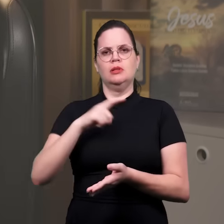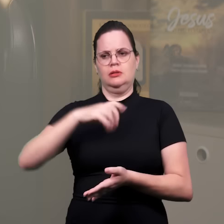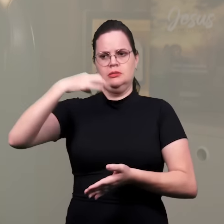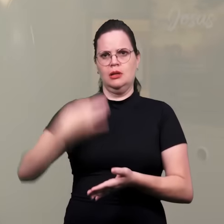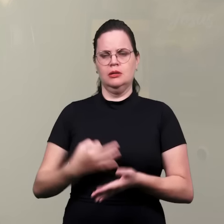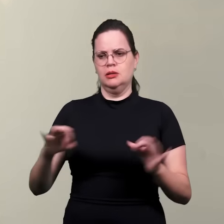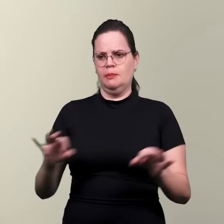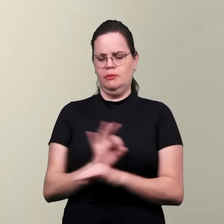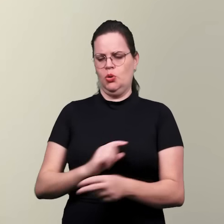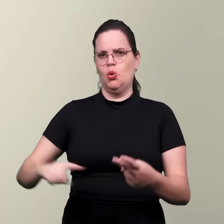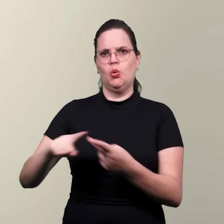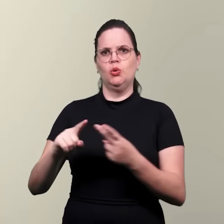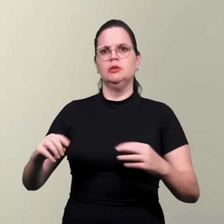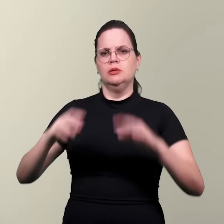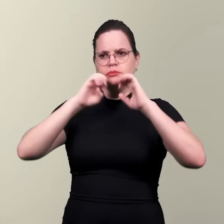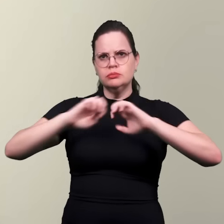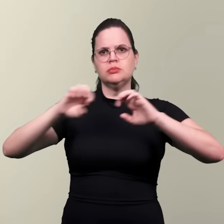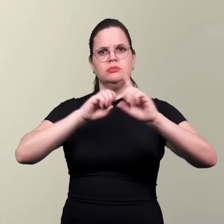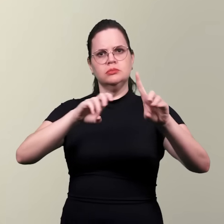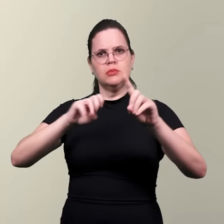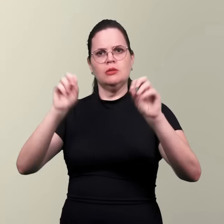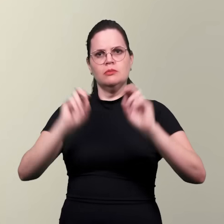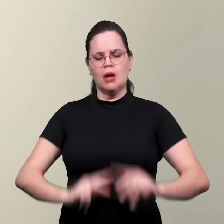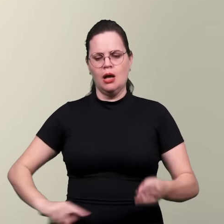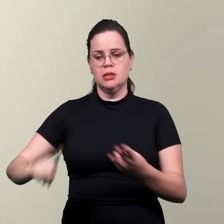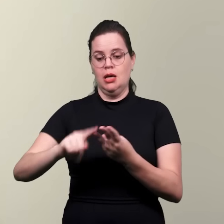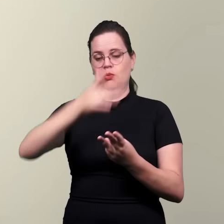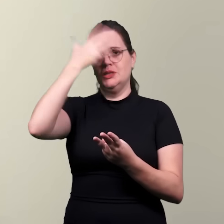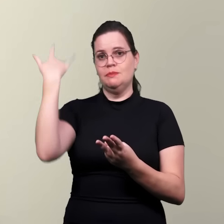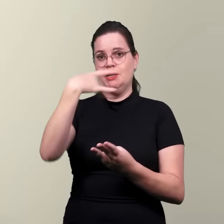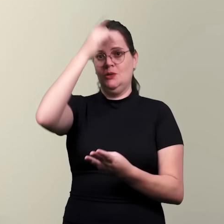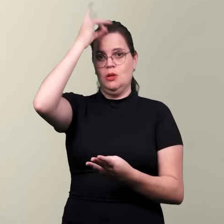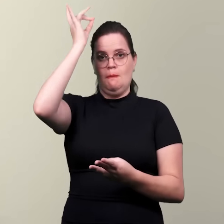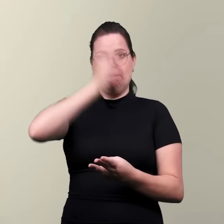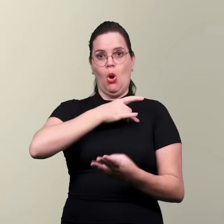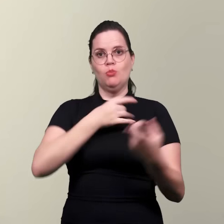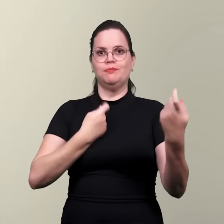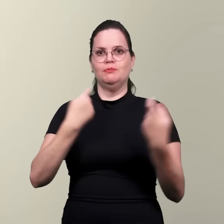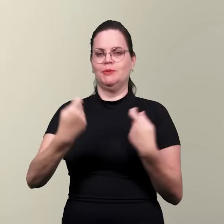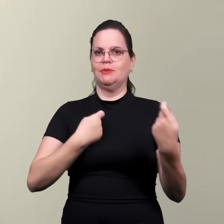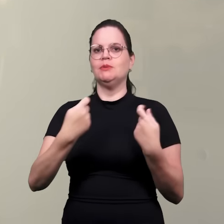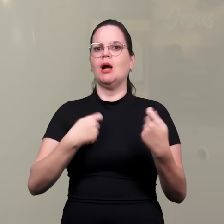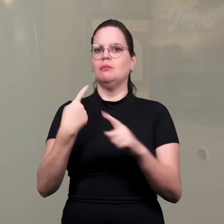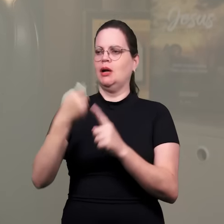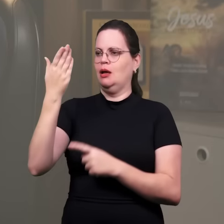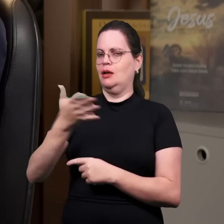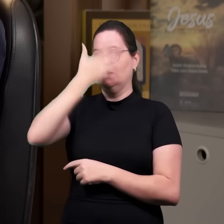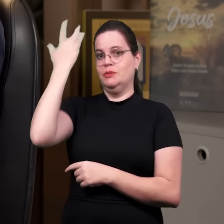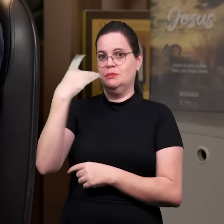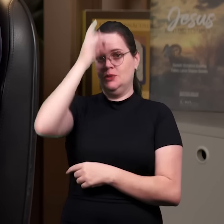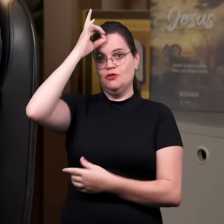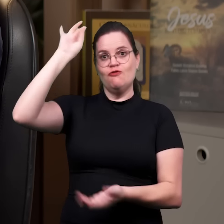porque Jesus disse, né? Quando vier aquele, o Espírito de verdade, ele vos guiará em todas as coisas. Então,